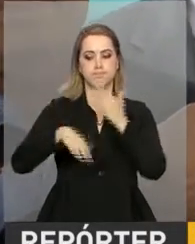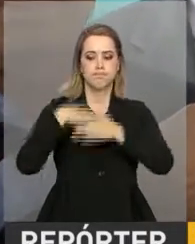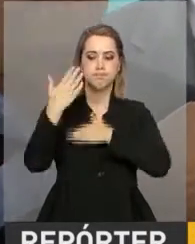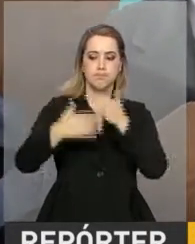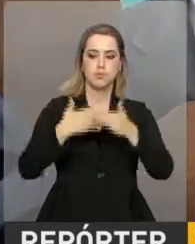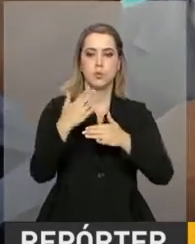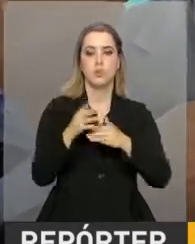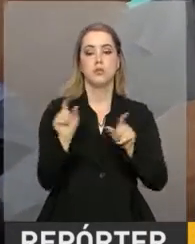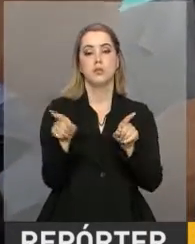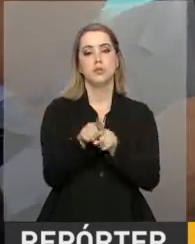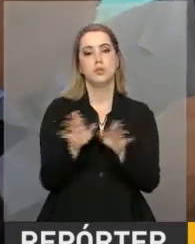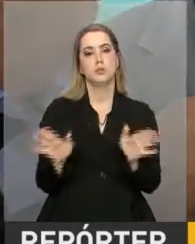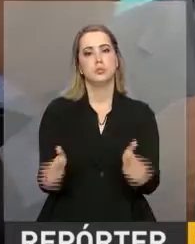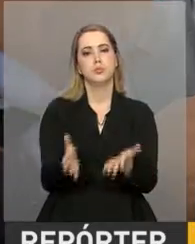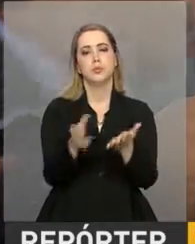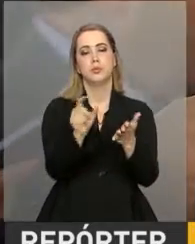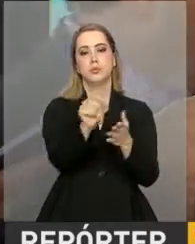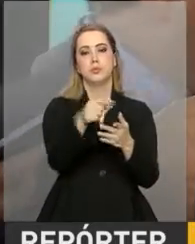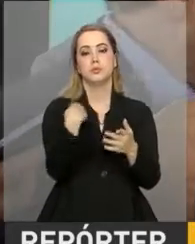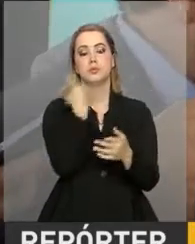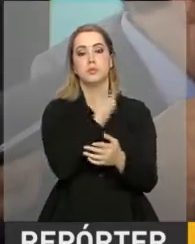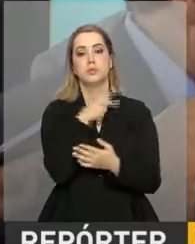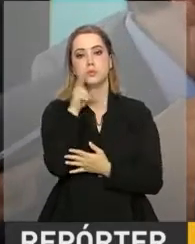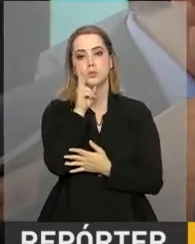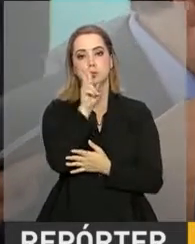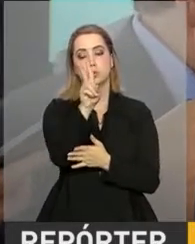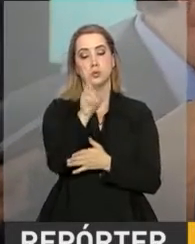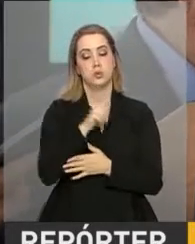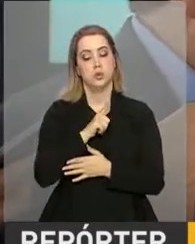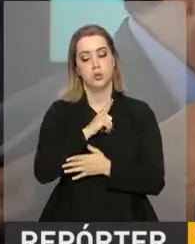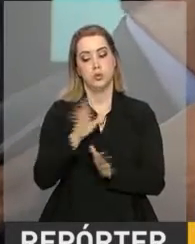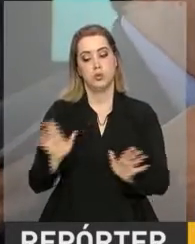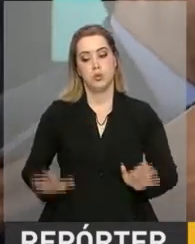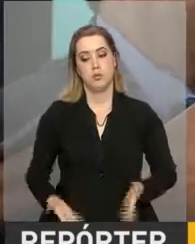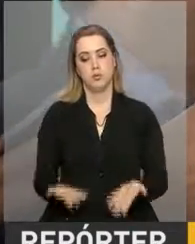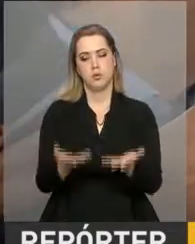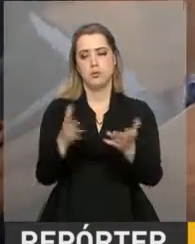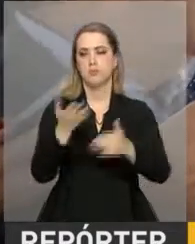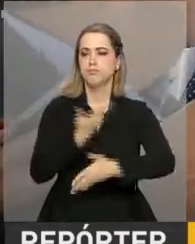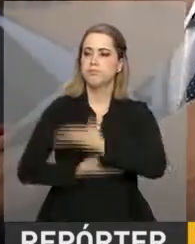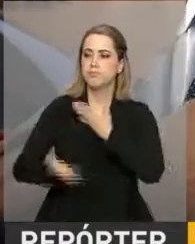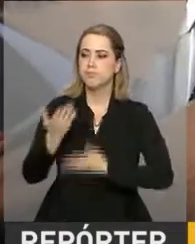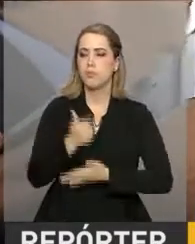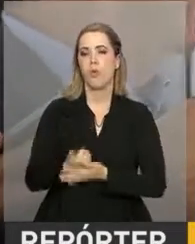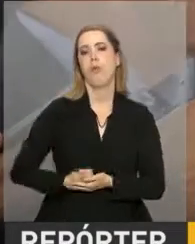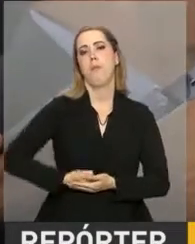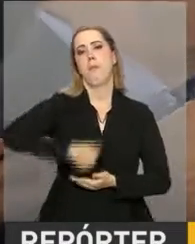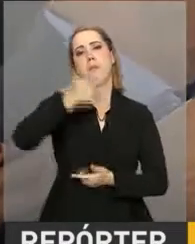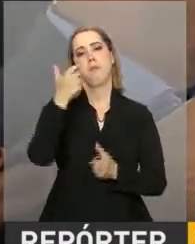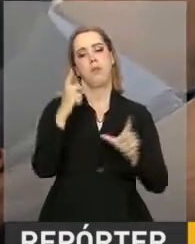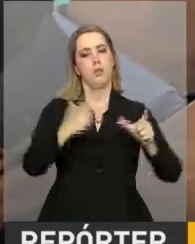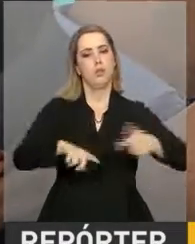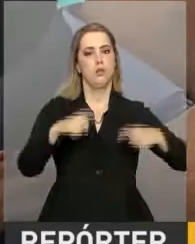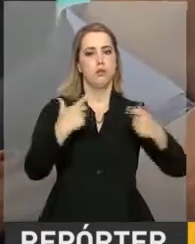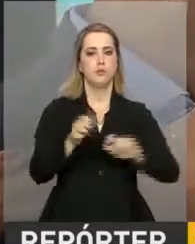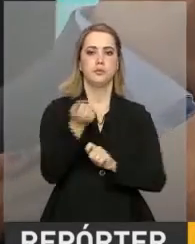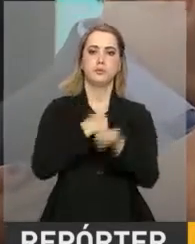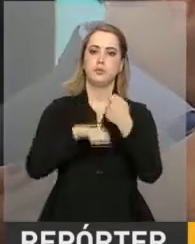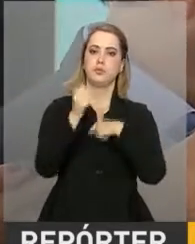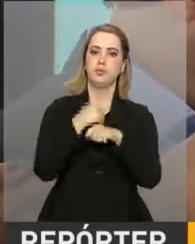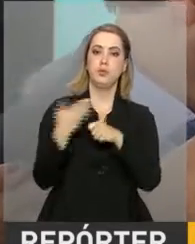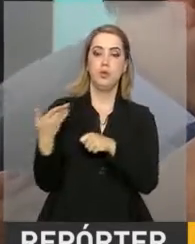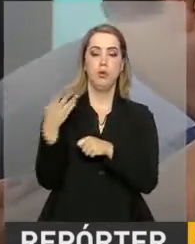visão nacional para nós criarmos produtividade, competitividade, melhor ambiente econômico para